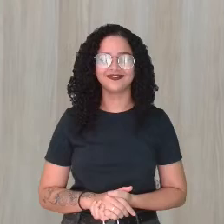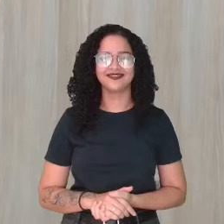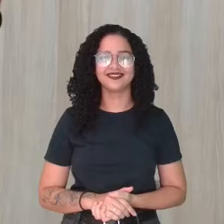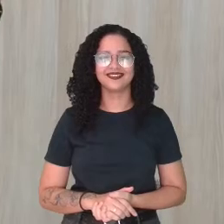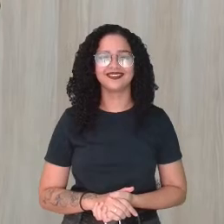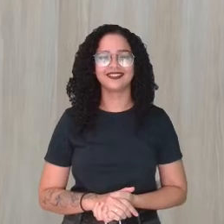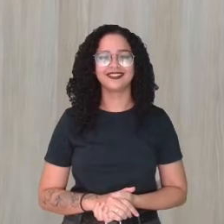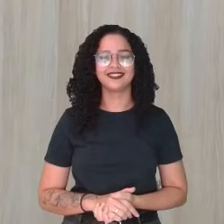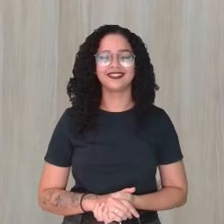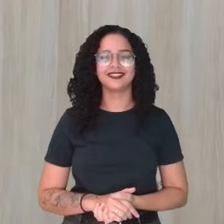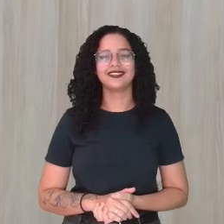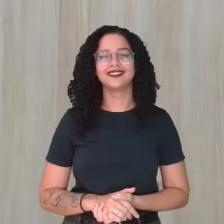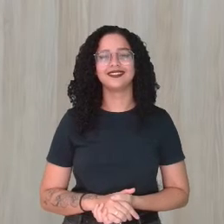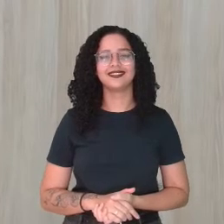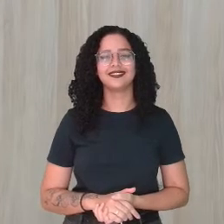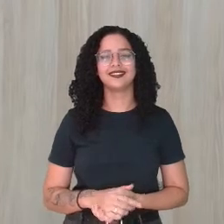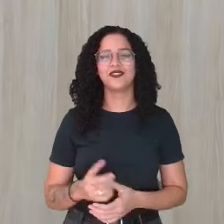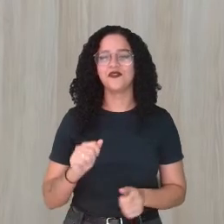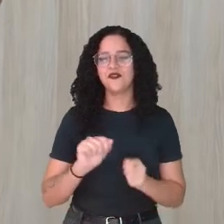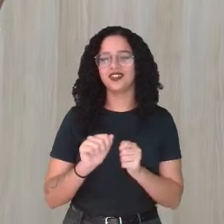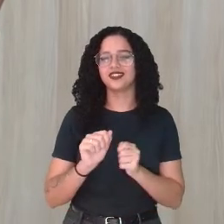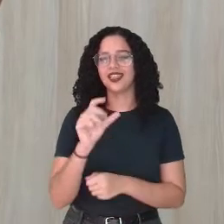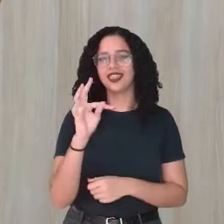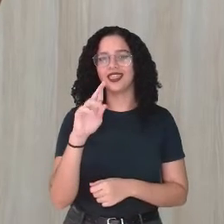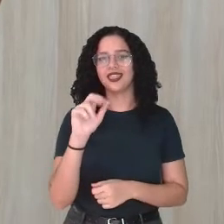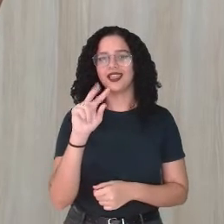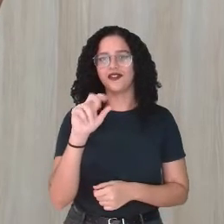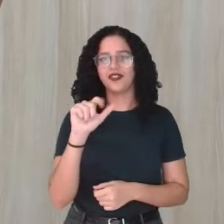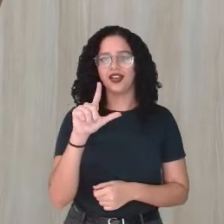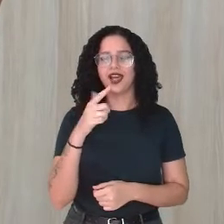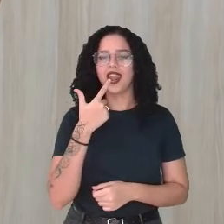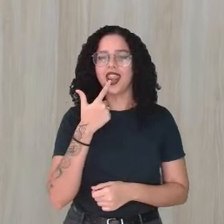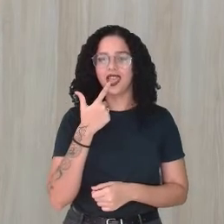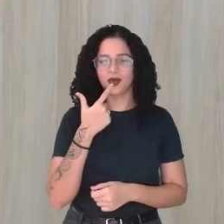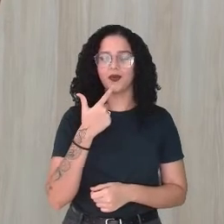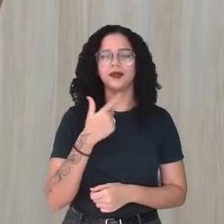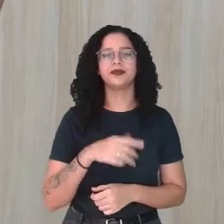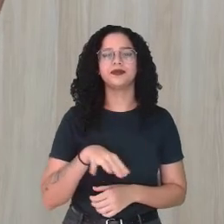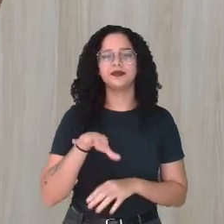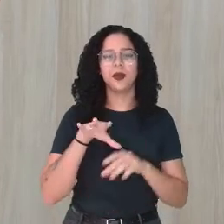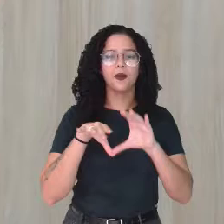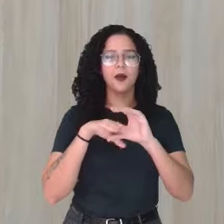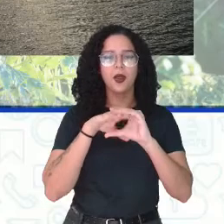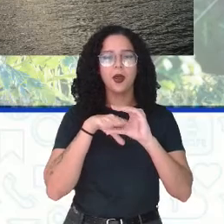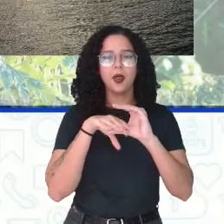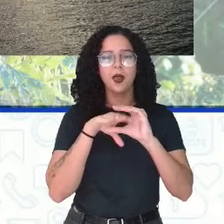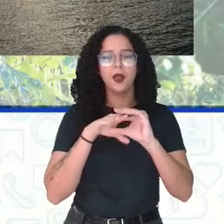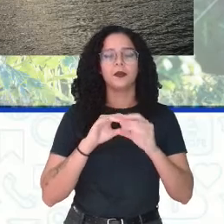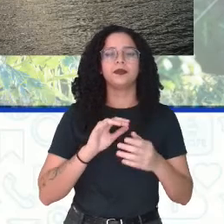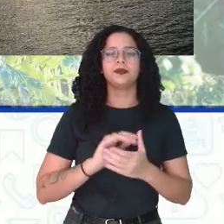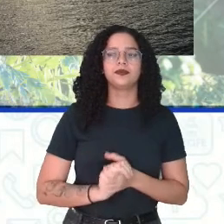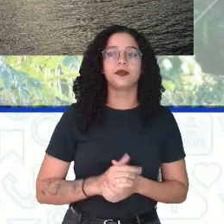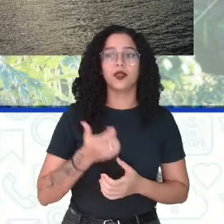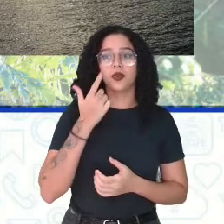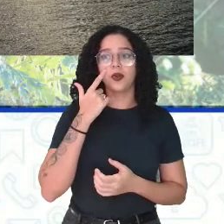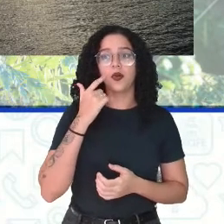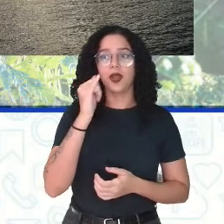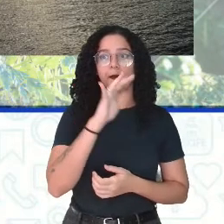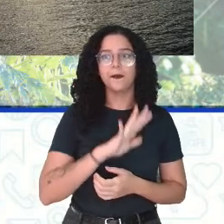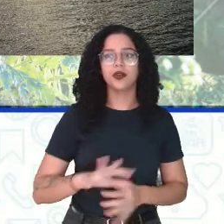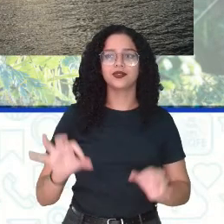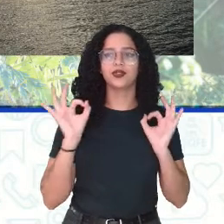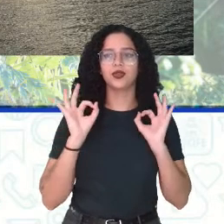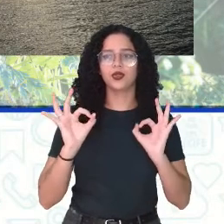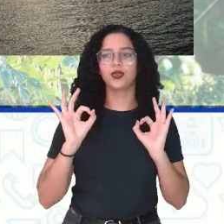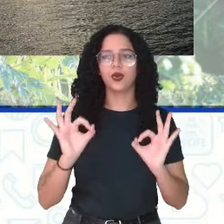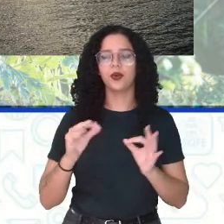é besteira, trava a língua, né, Vanessa? Mas aí, ó, o Rio Capibaribe, gente, veja que imagem aí, filé, Billy Paul, imagem